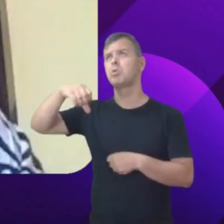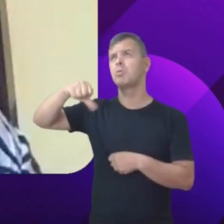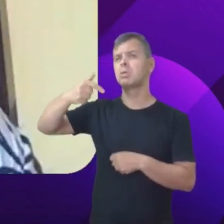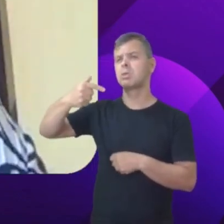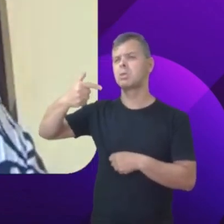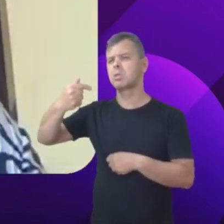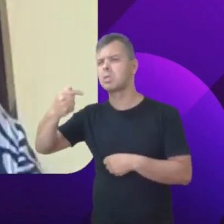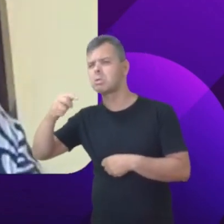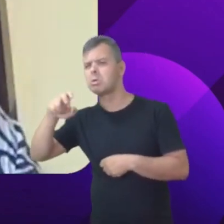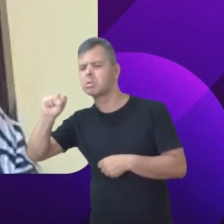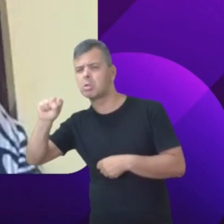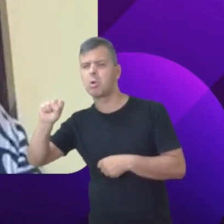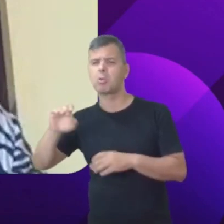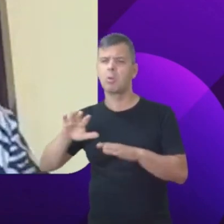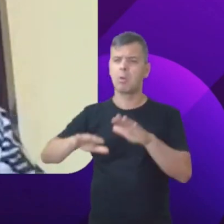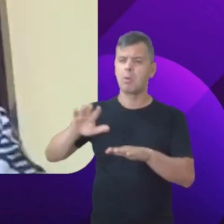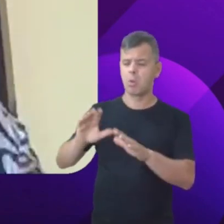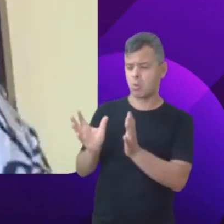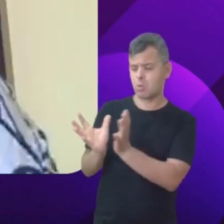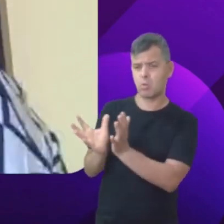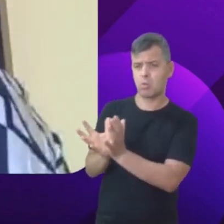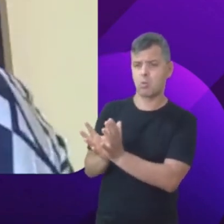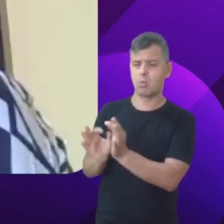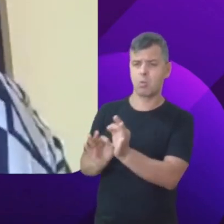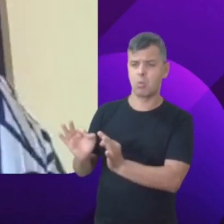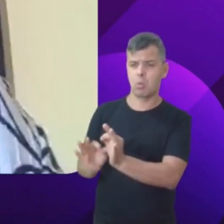por 1978, né, numa organização